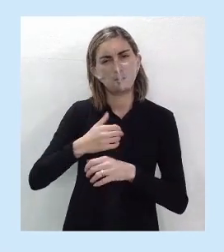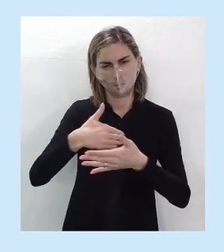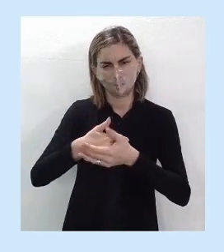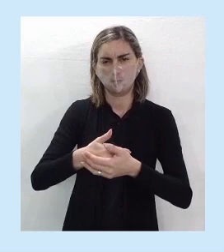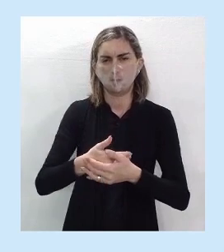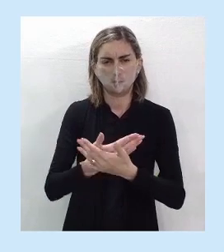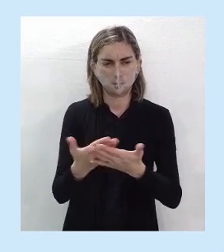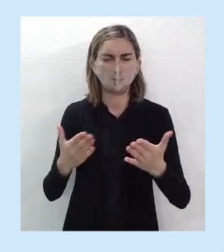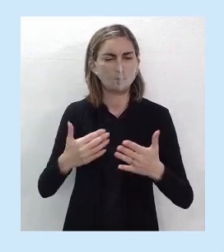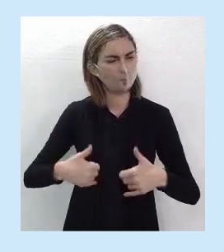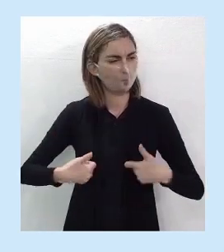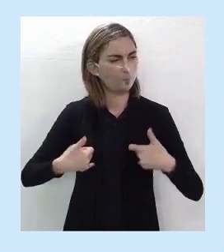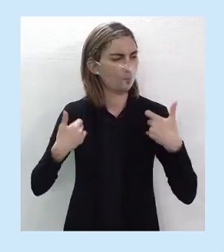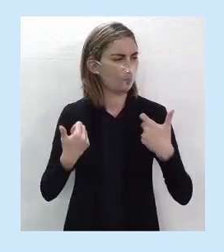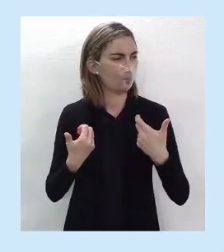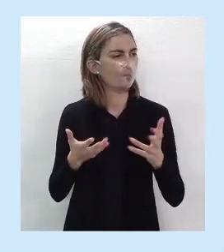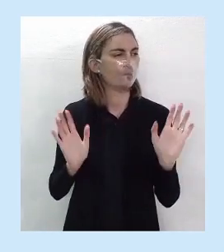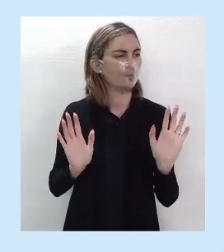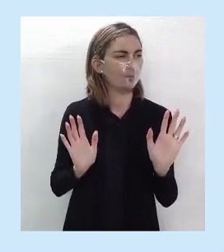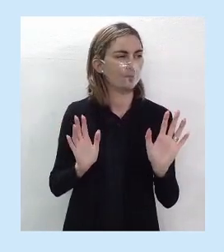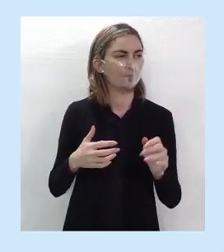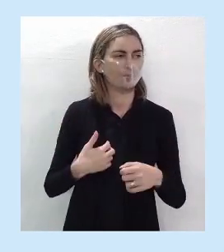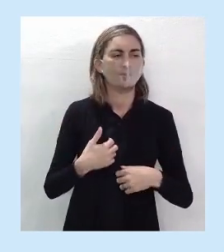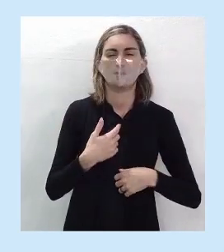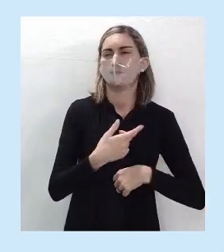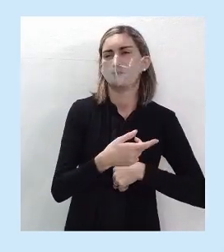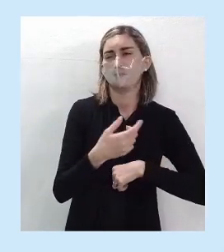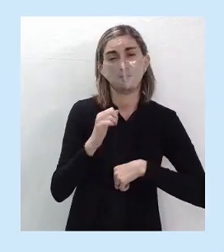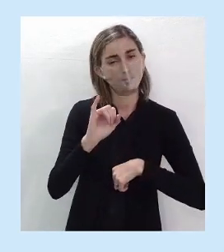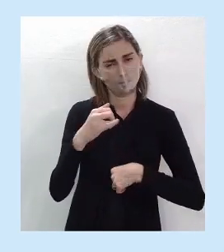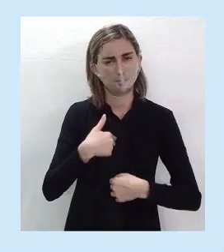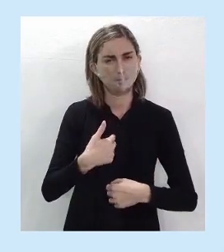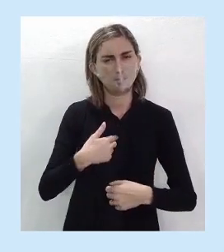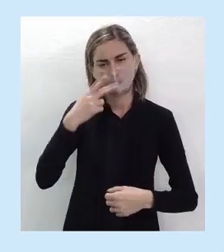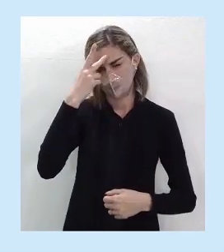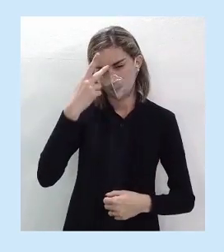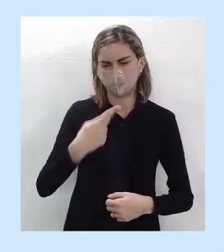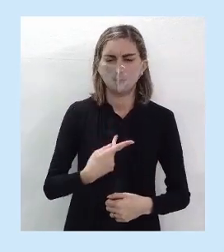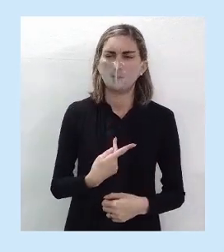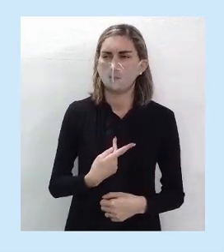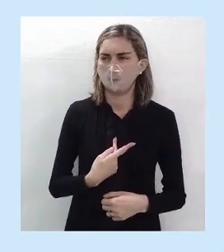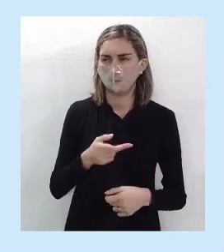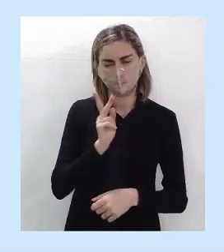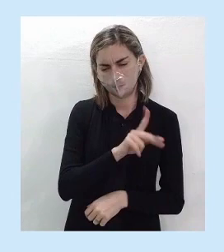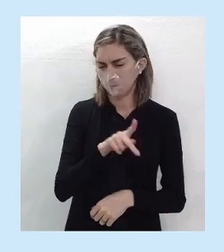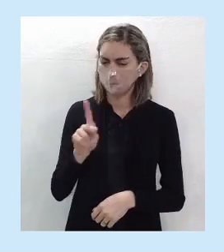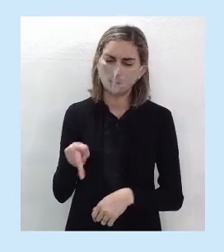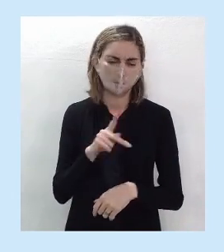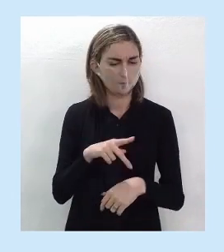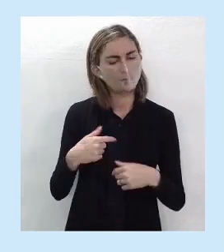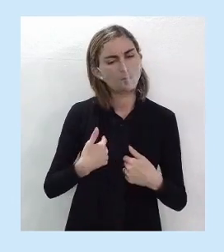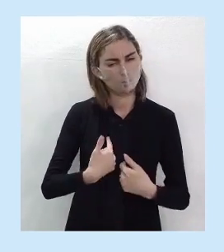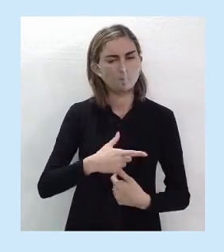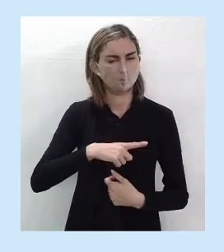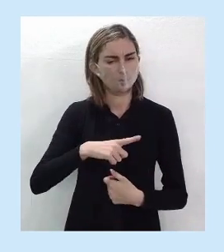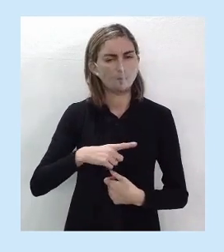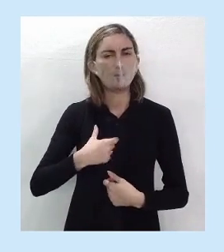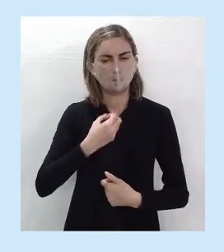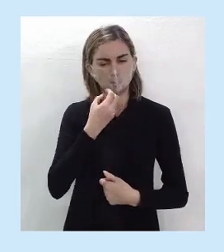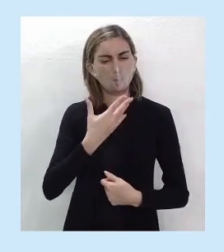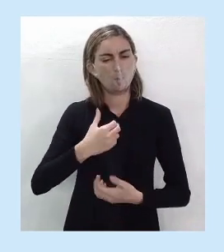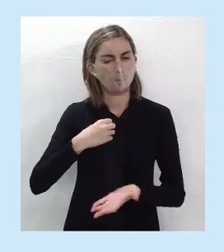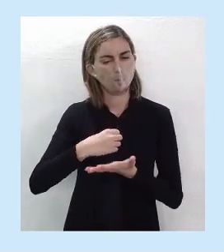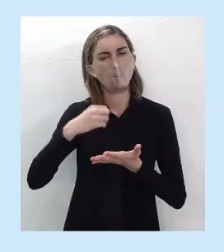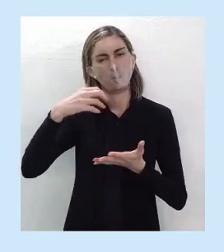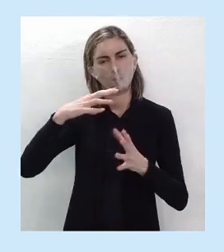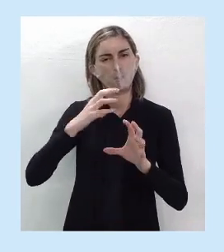próximo. Fiquei orgulhosa. Queria dizer que se eu fosse minha própria professora, eu teria me dado uma boa nota